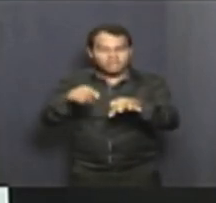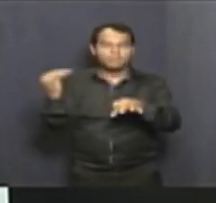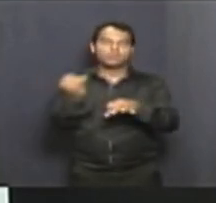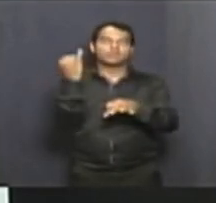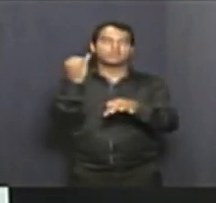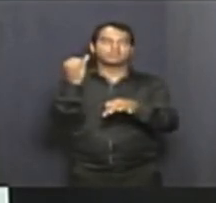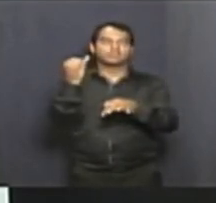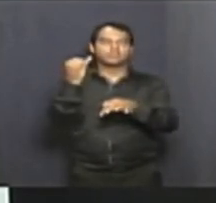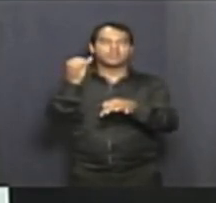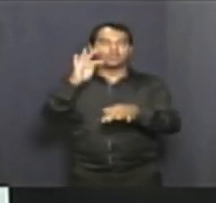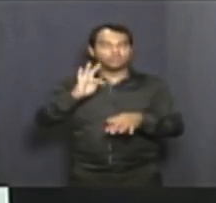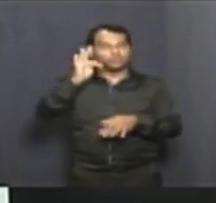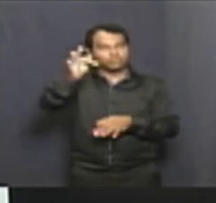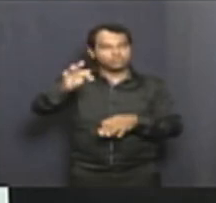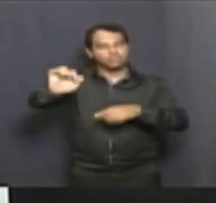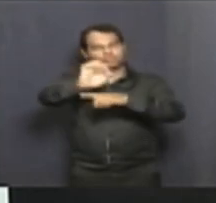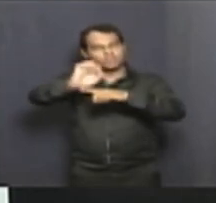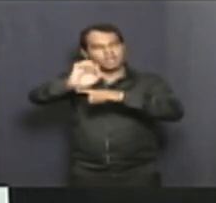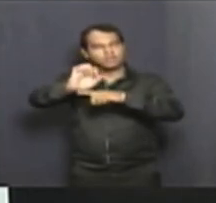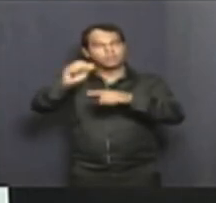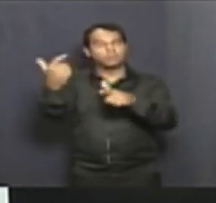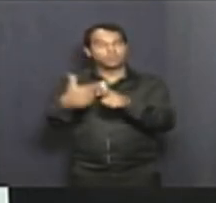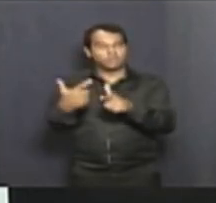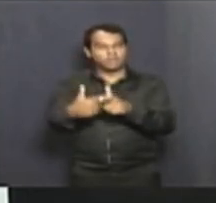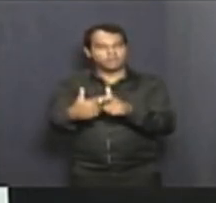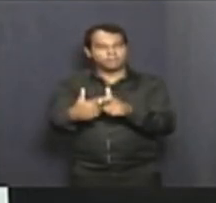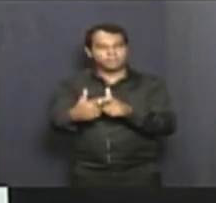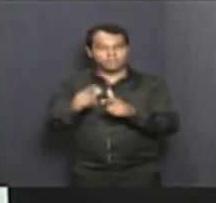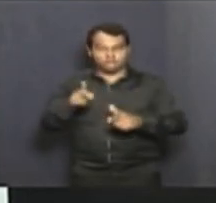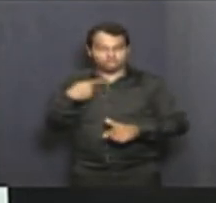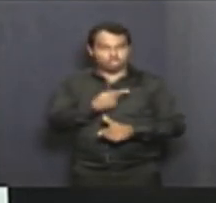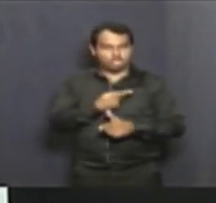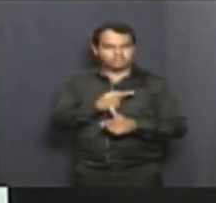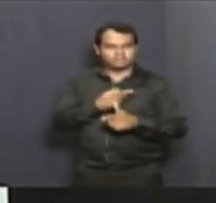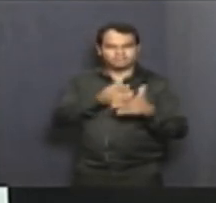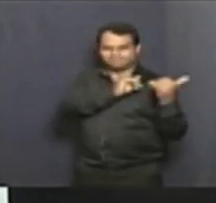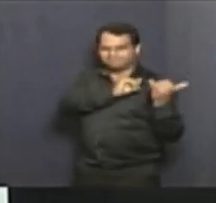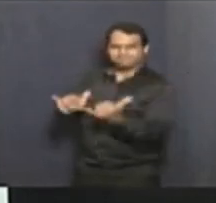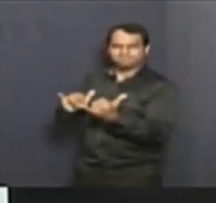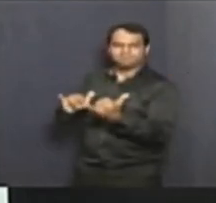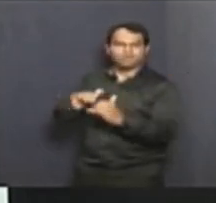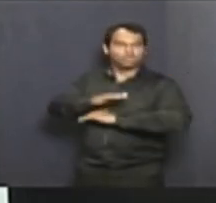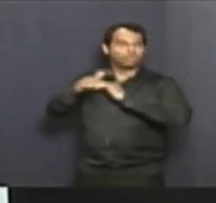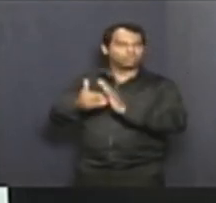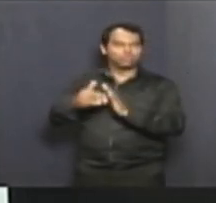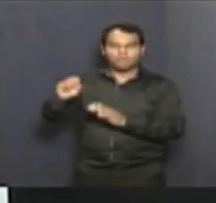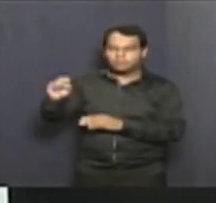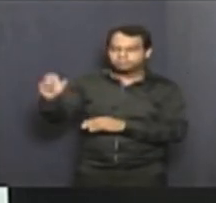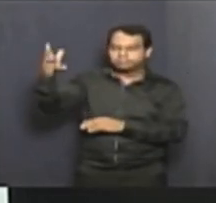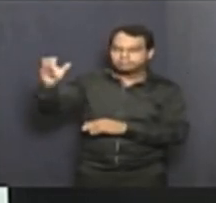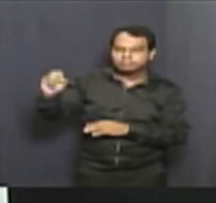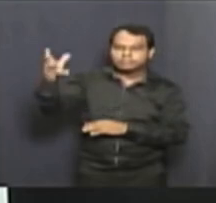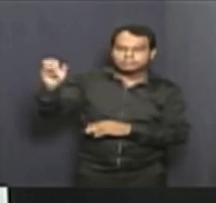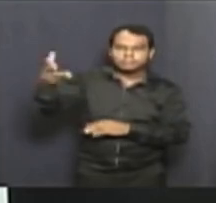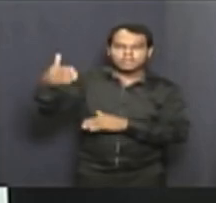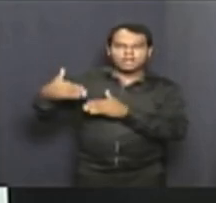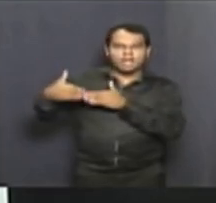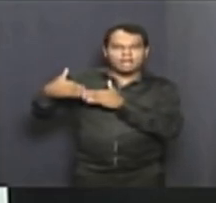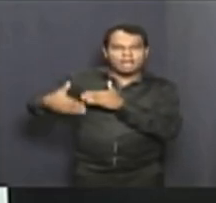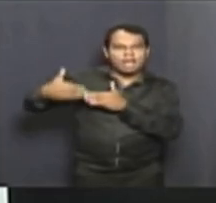justamente porque nós condenamos tudo o que aconteceu dentro desses últimos